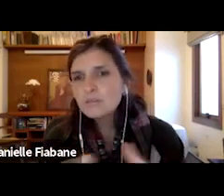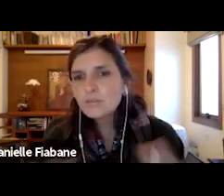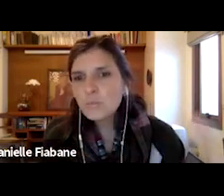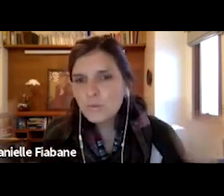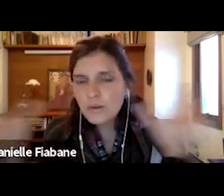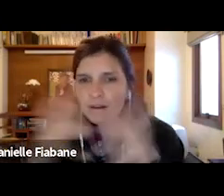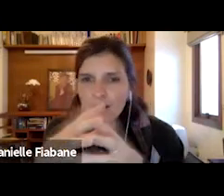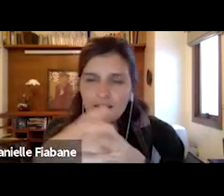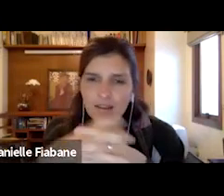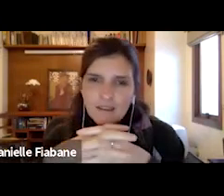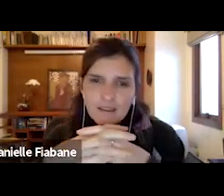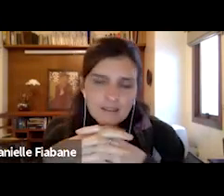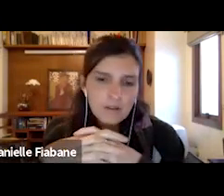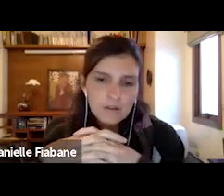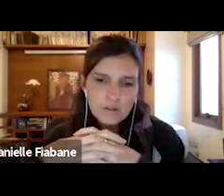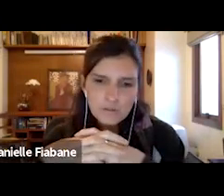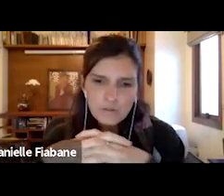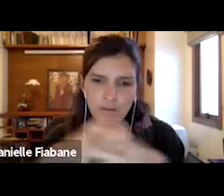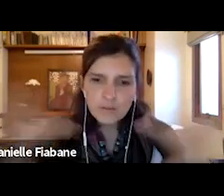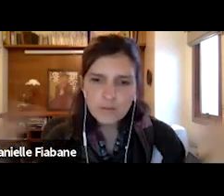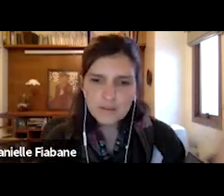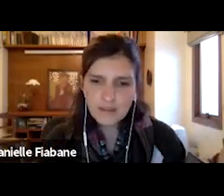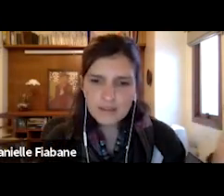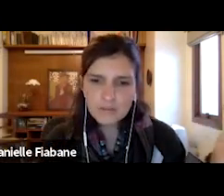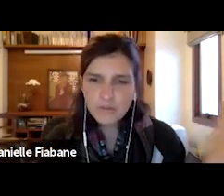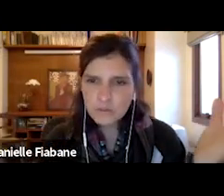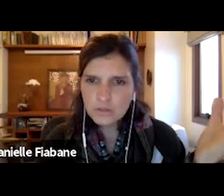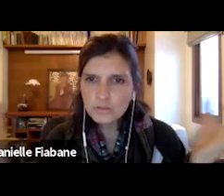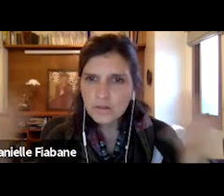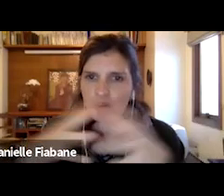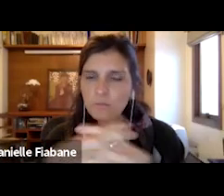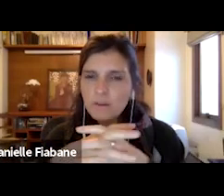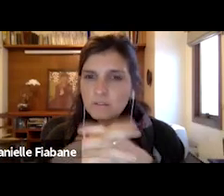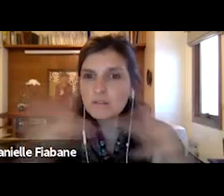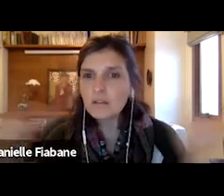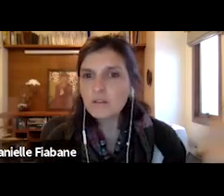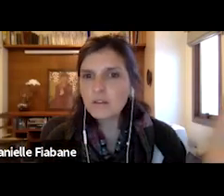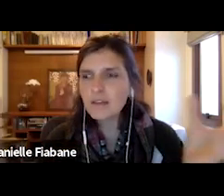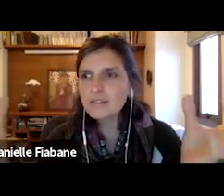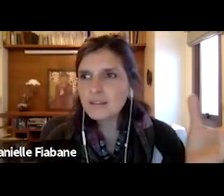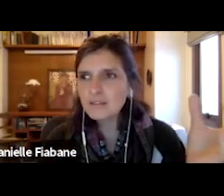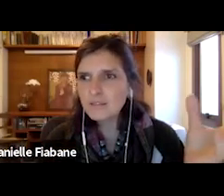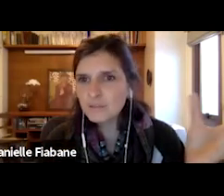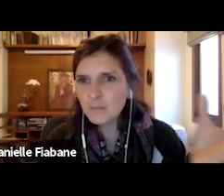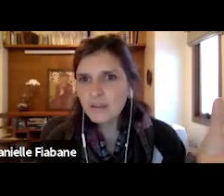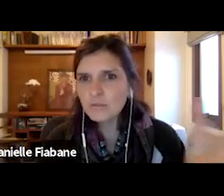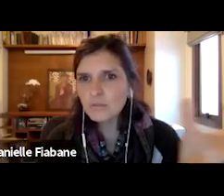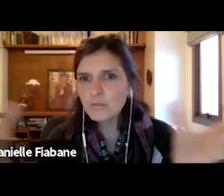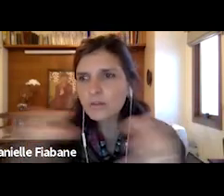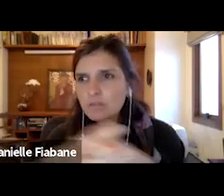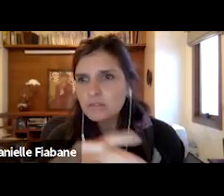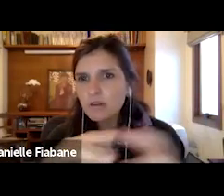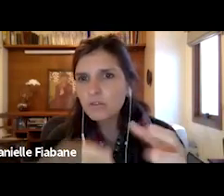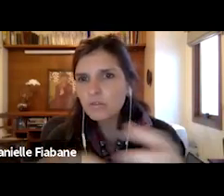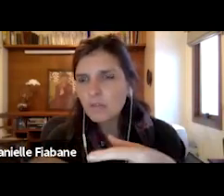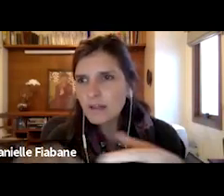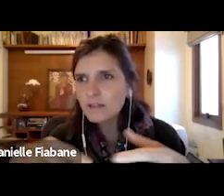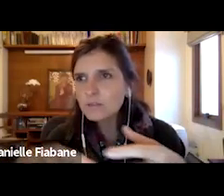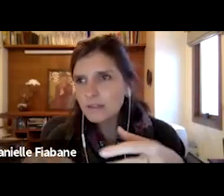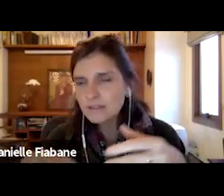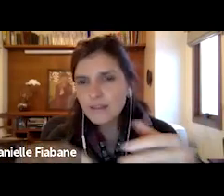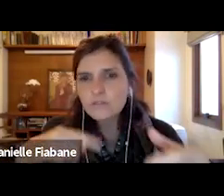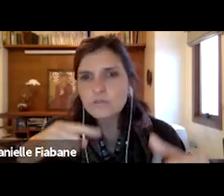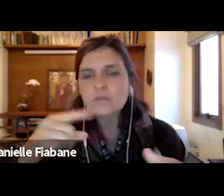desse grupo que está ao redor do movimento, mas dele expandido, né? Como é que a gente se reconhece cada vez mais como um ecossistema